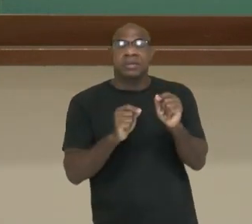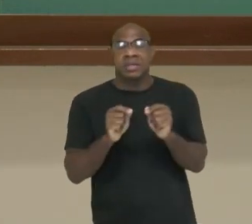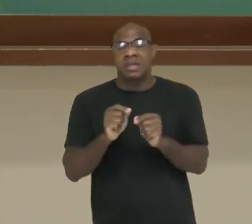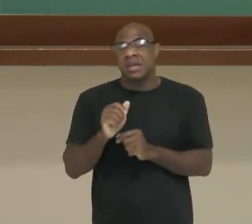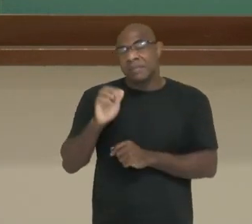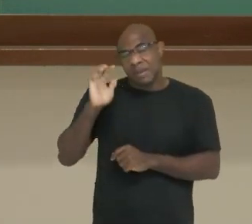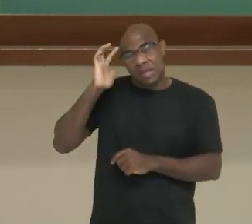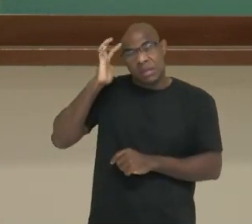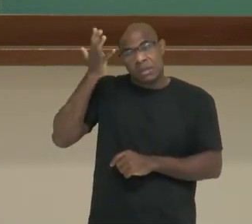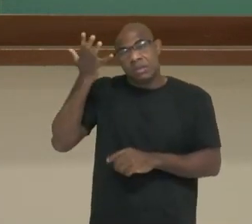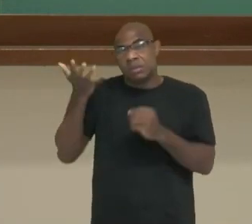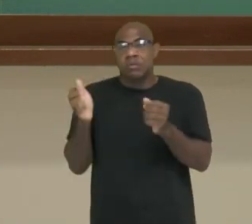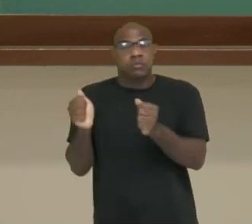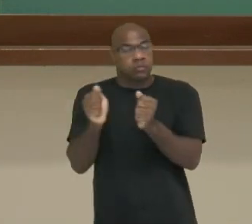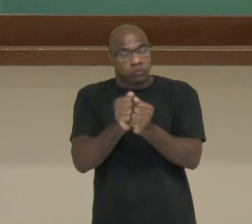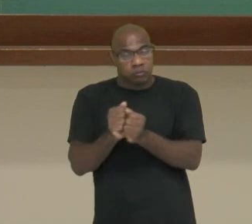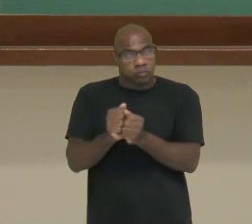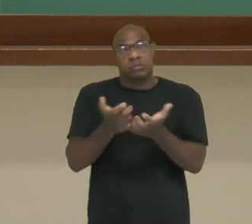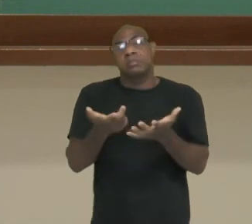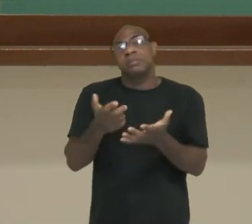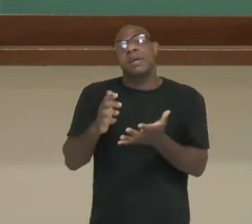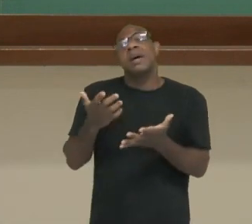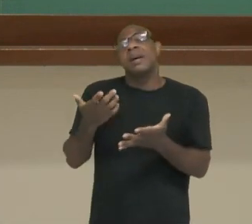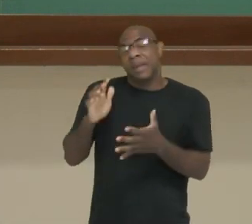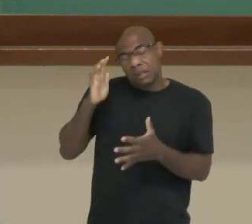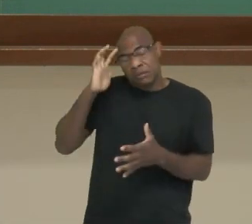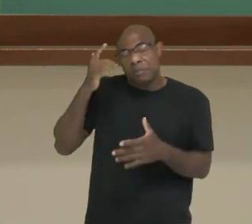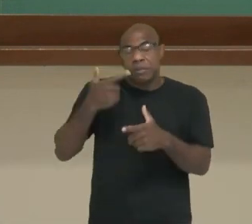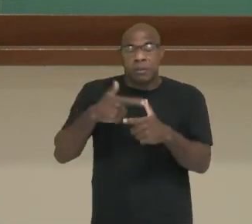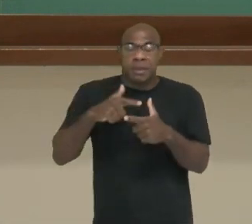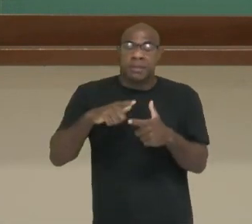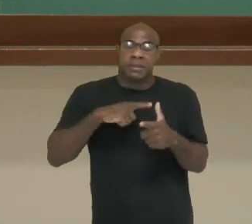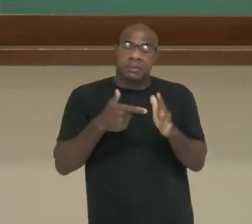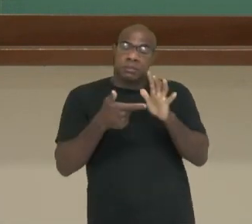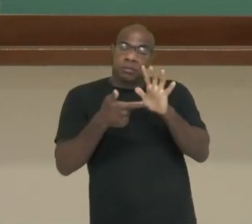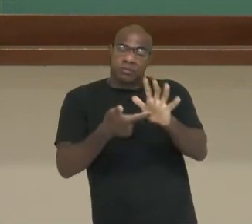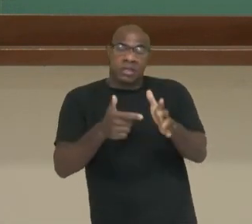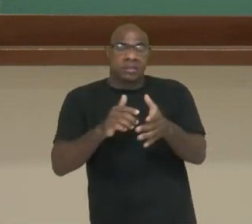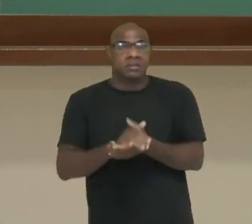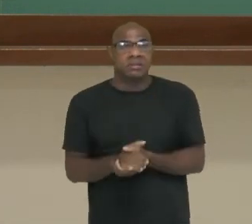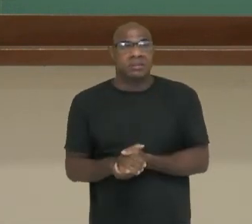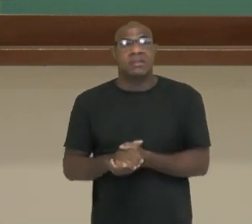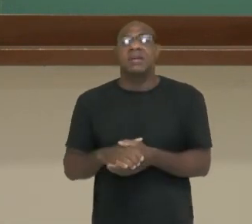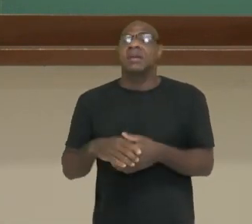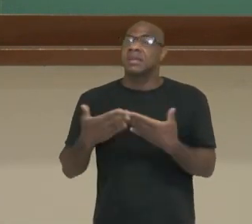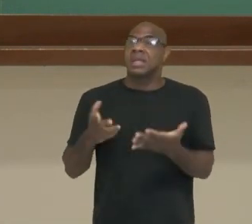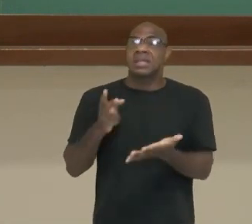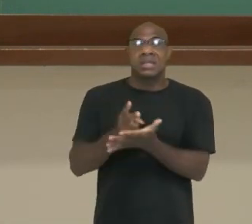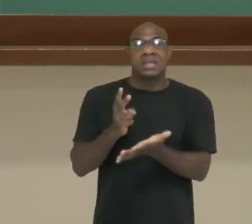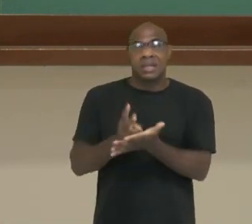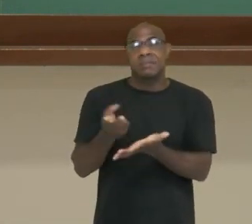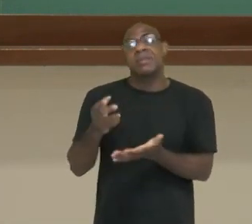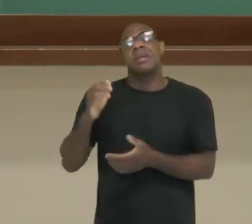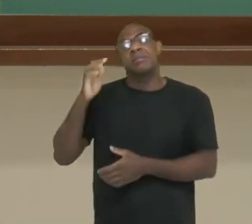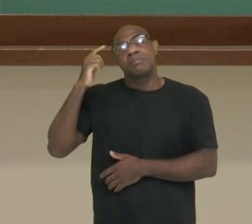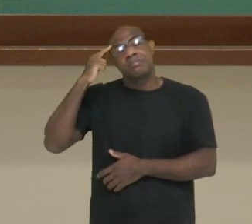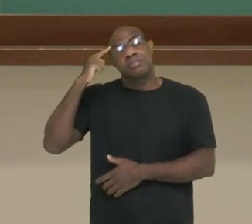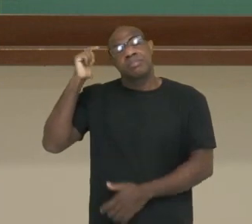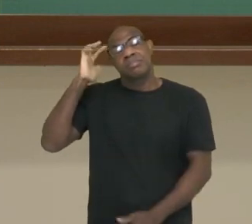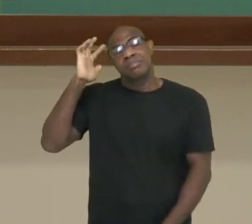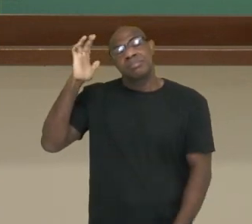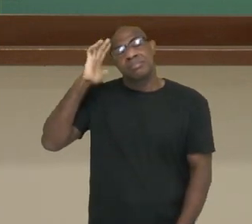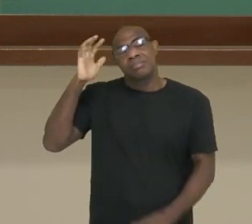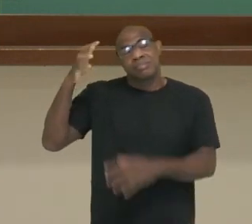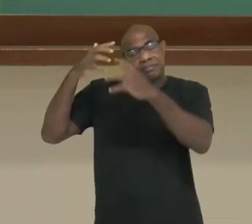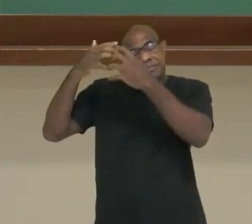coletivas para essa resolução desses problemas apresentados. Então, o teatro do oprimido leva sempre à reflexão e com